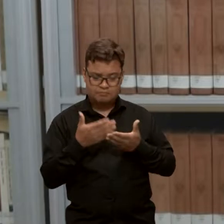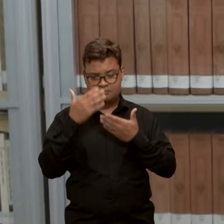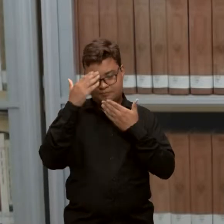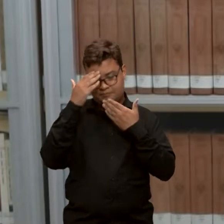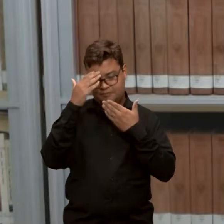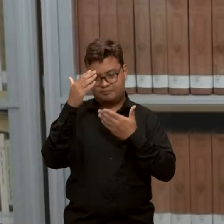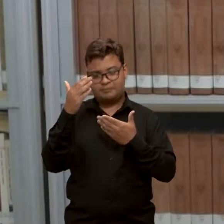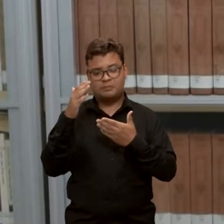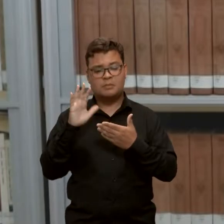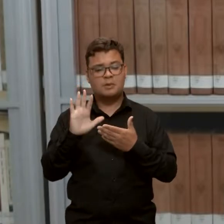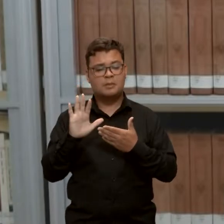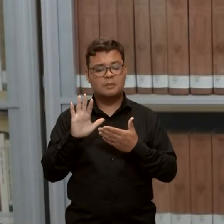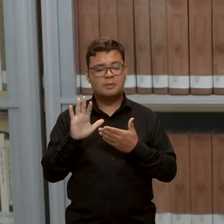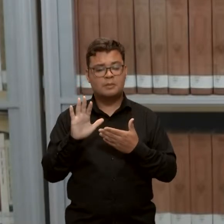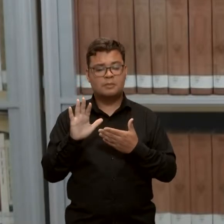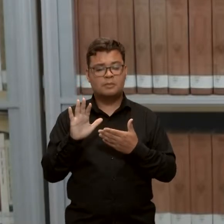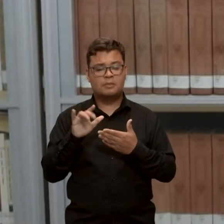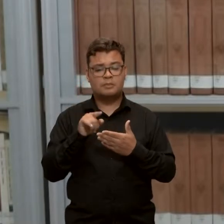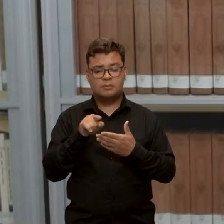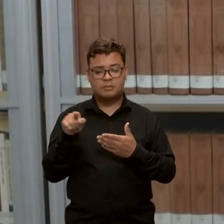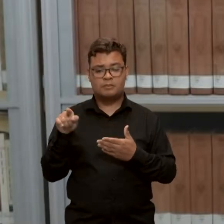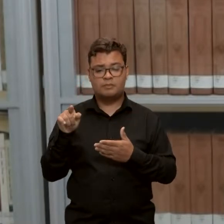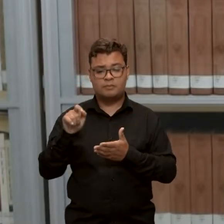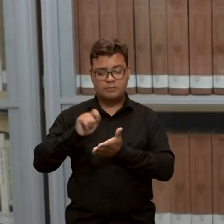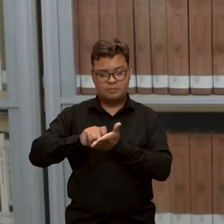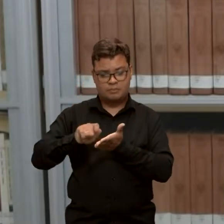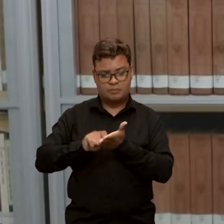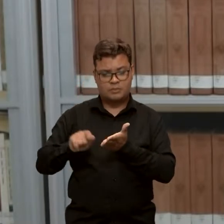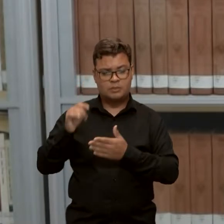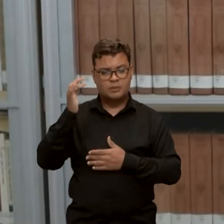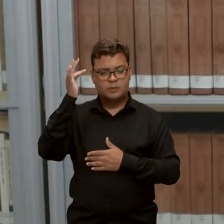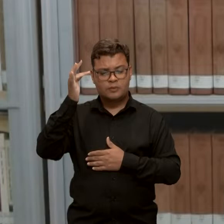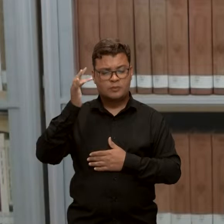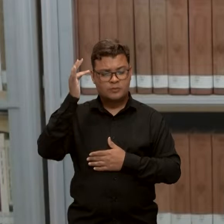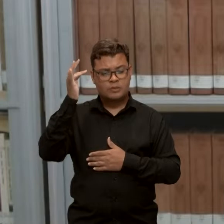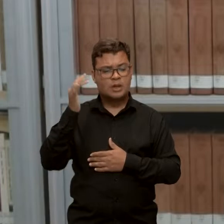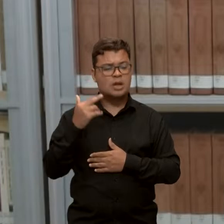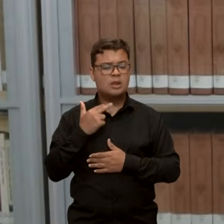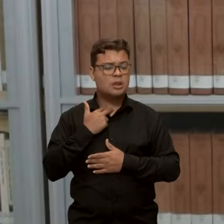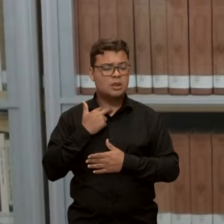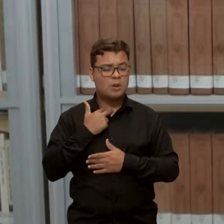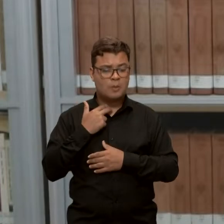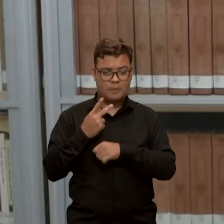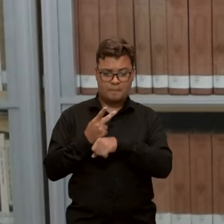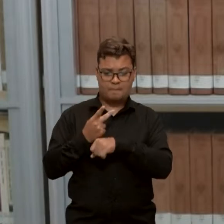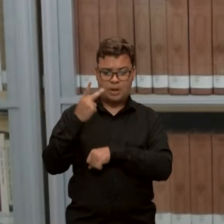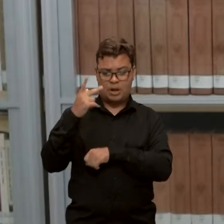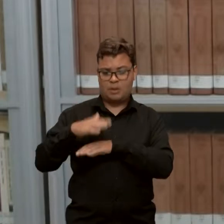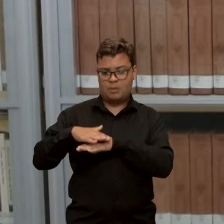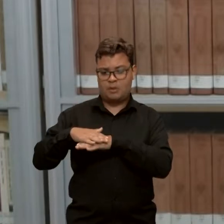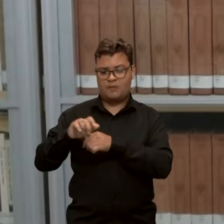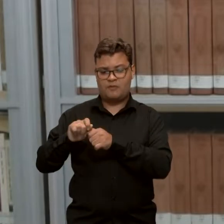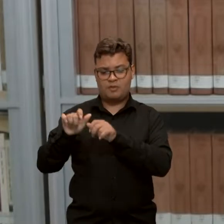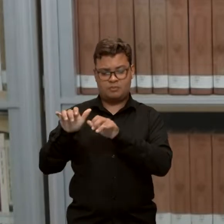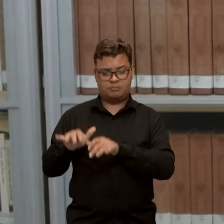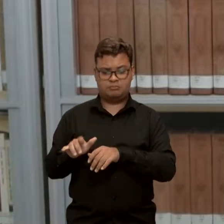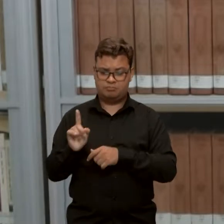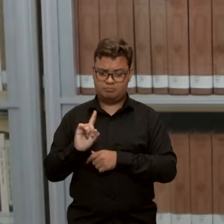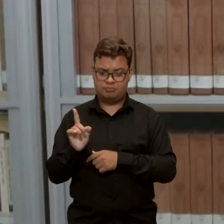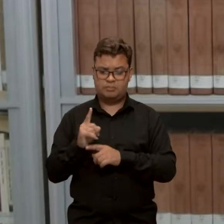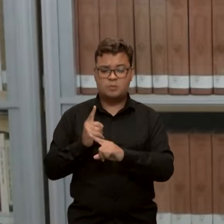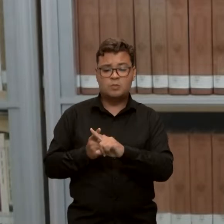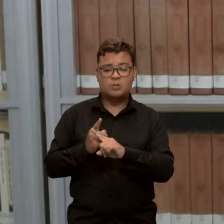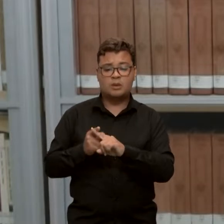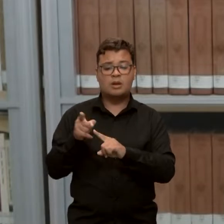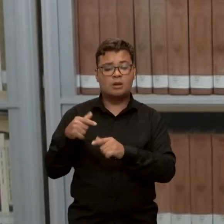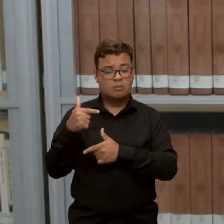não iria receber porque um escritor, um filósofo, não pode ser premiado pelo que faz, ele tem que insistir no